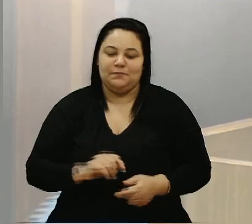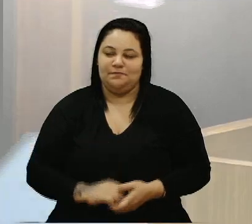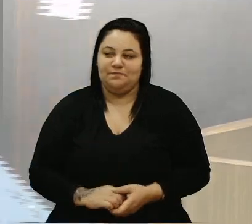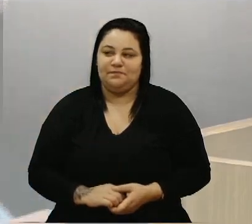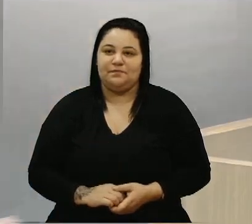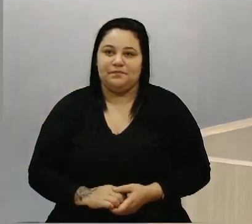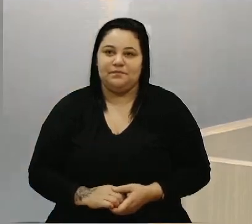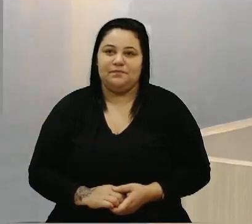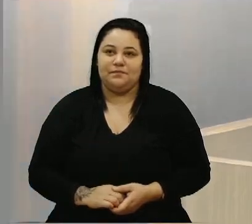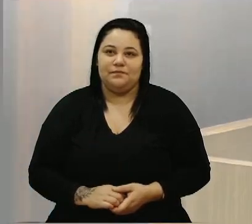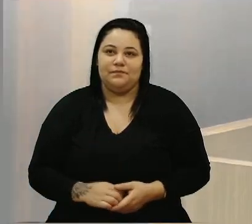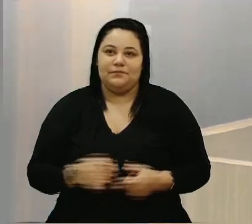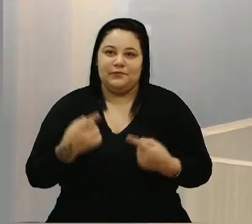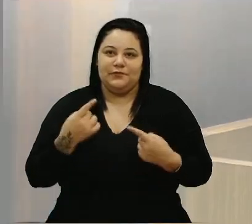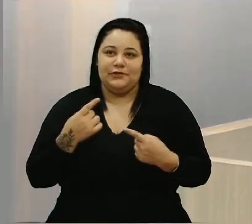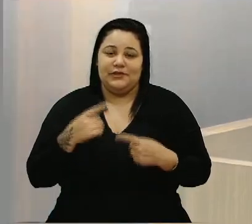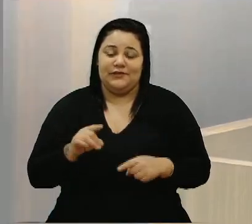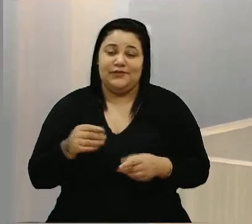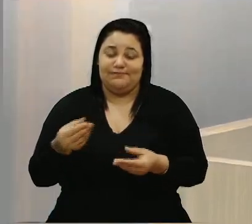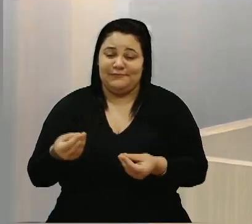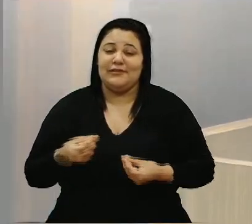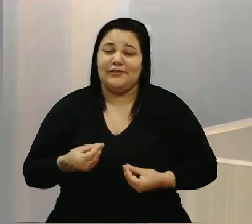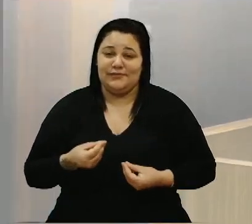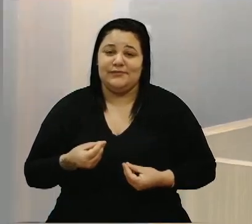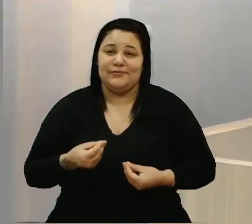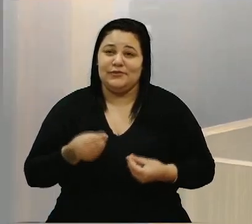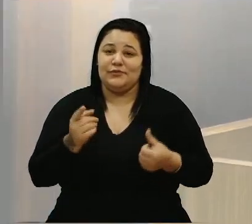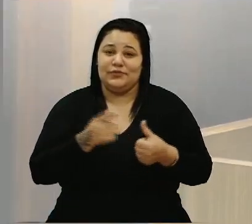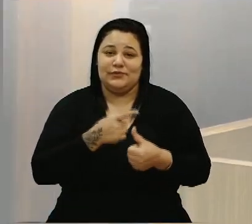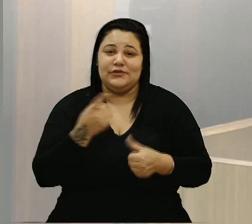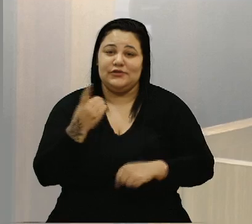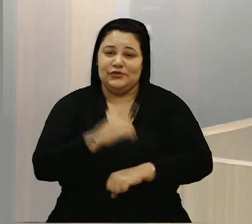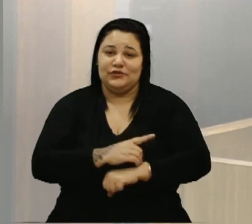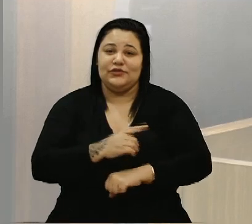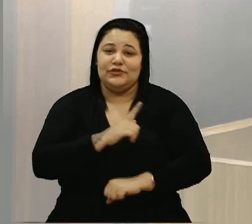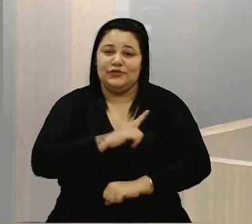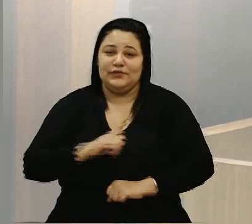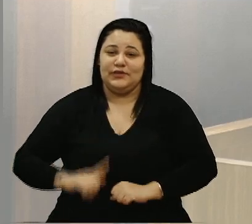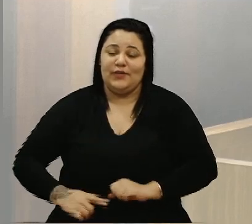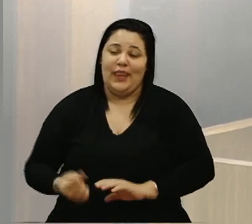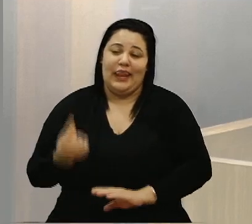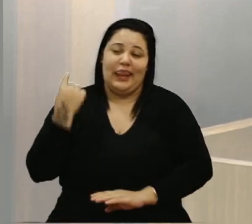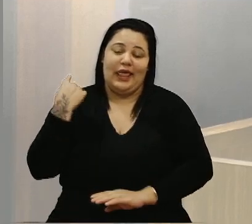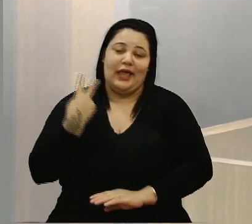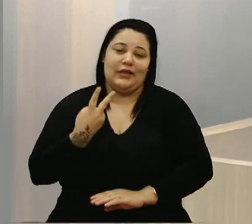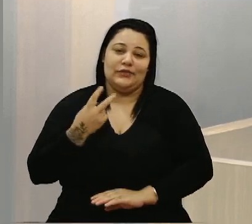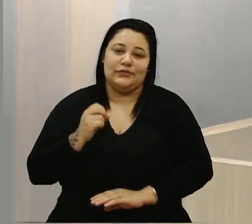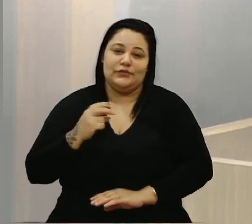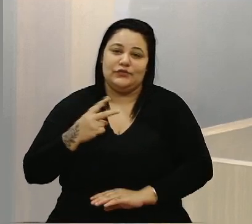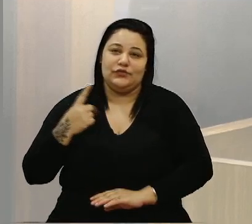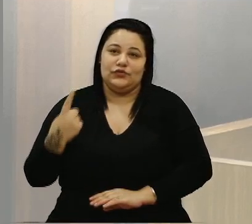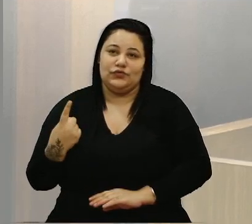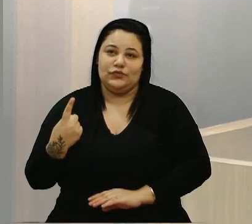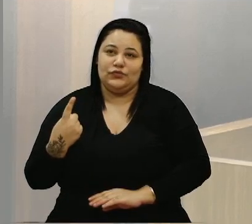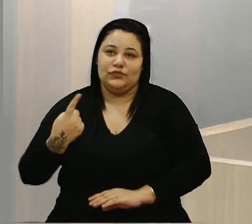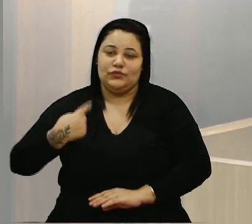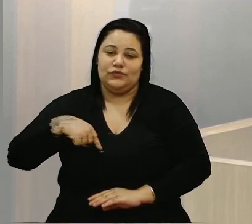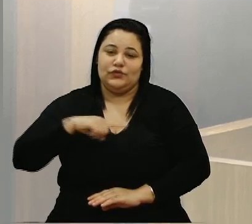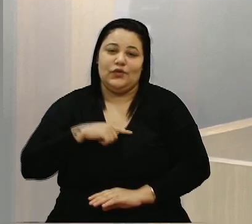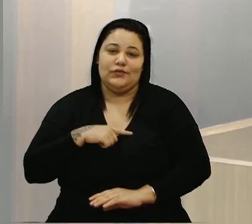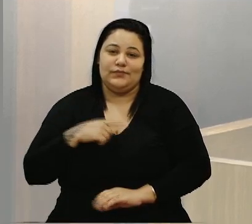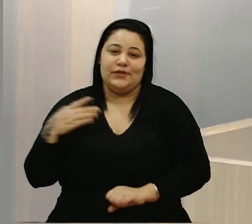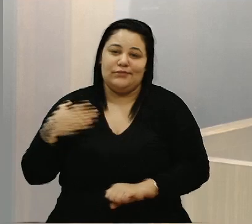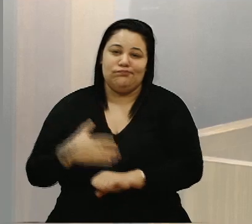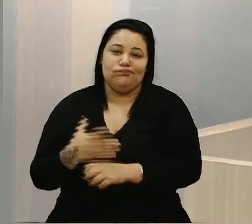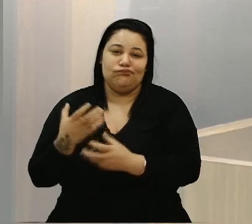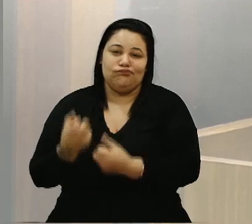desafio que nos foi imposto já desde o primeiro dia de governo, quando lá em 2021 assumimos a secretaria